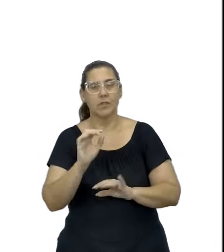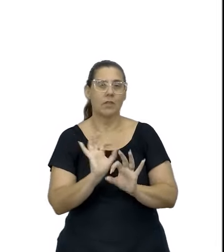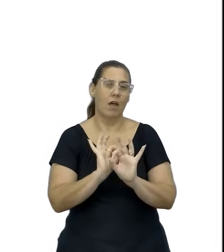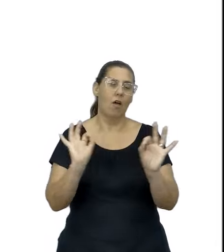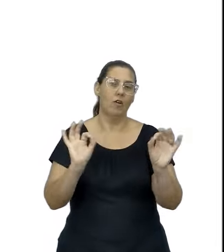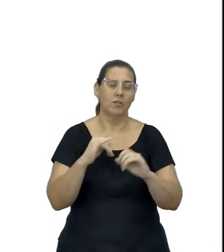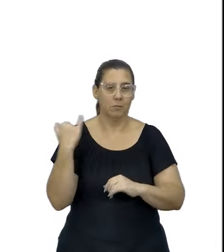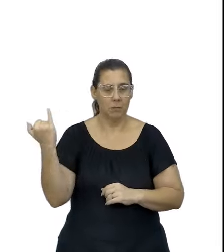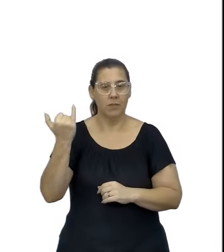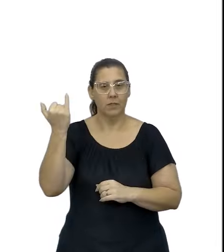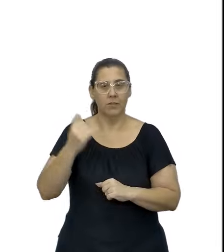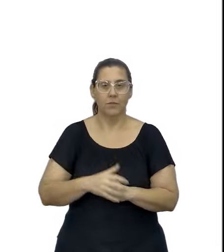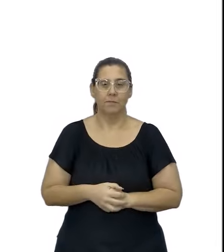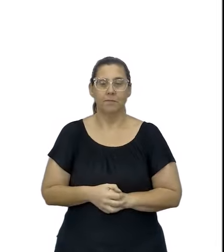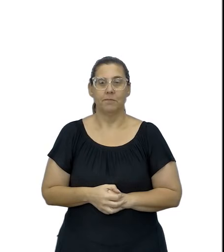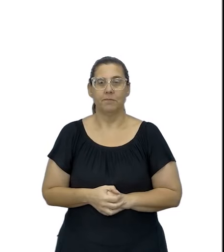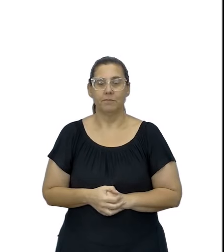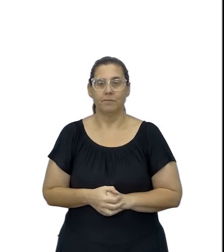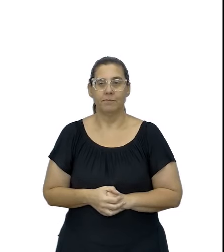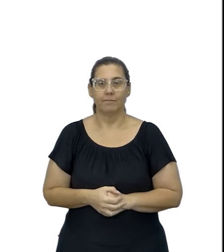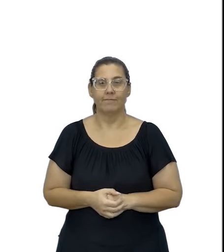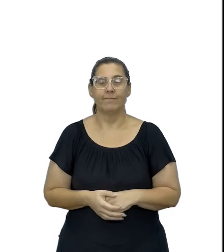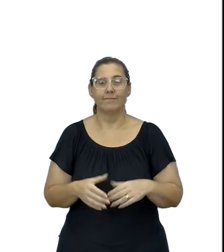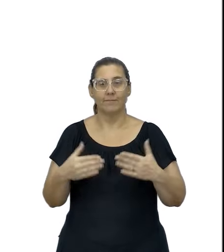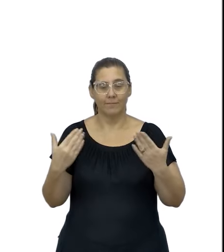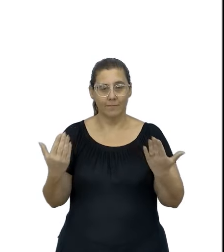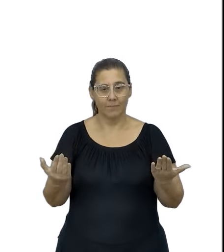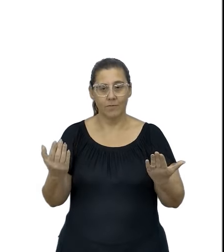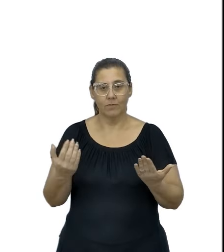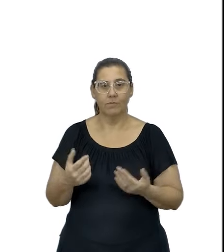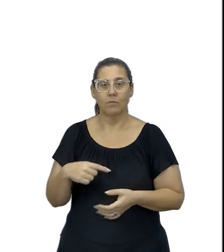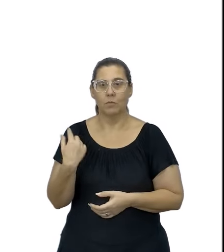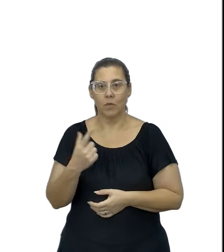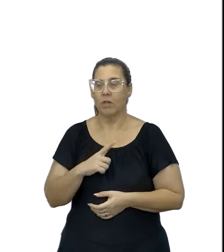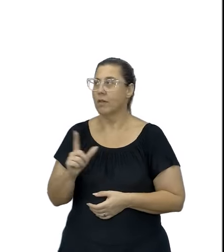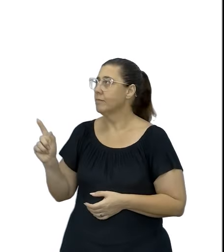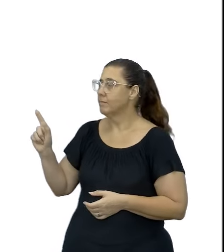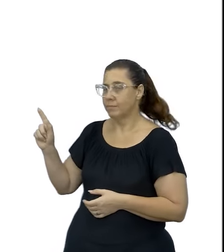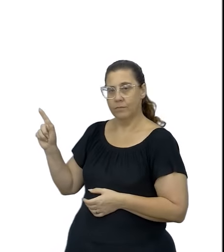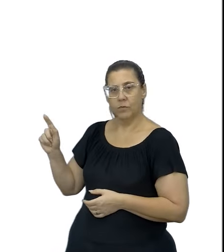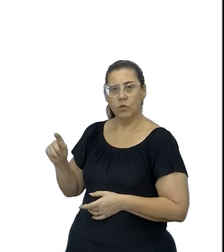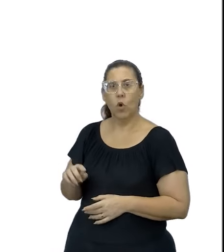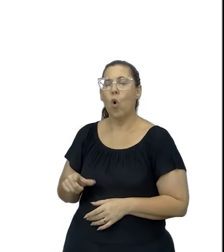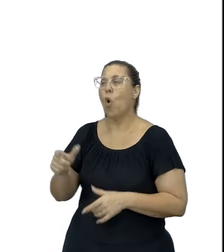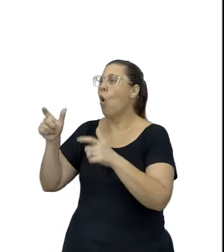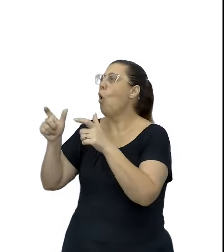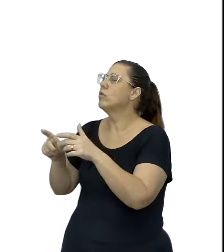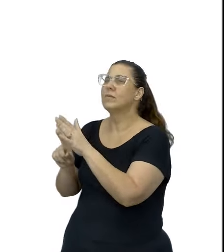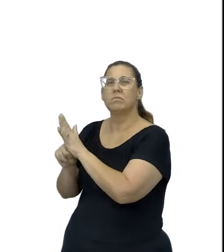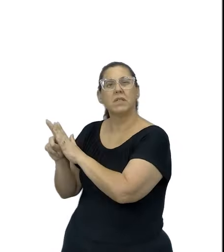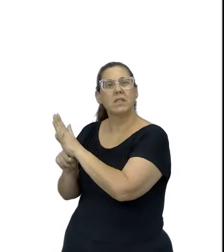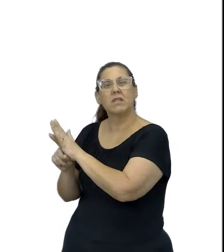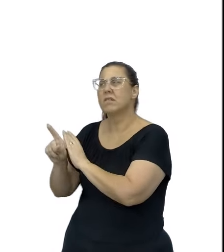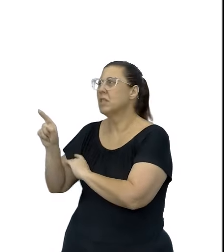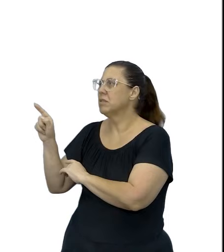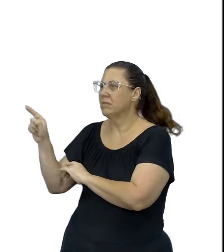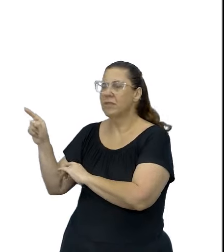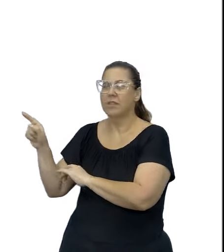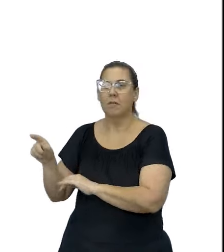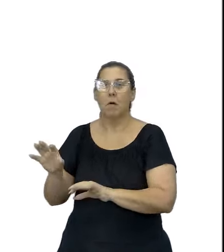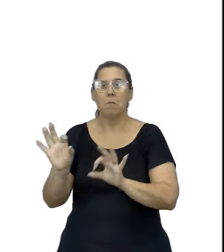muito importante, tá? E aqui nós temos a referência, né, que foi utilizada para